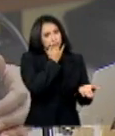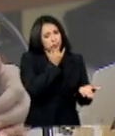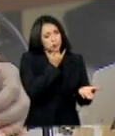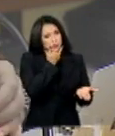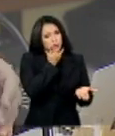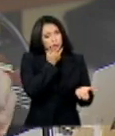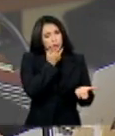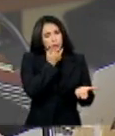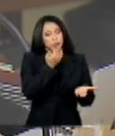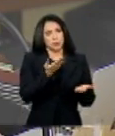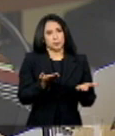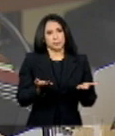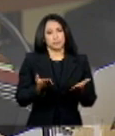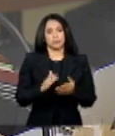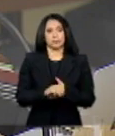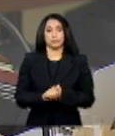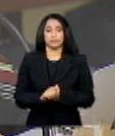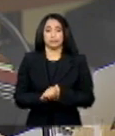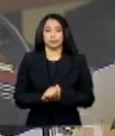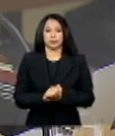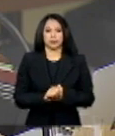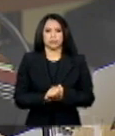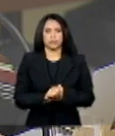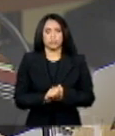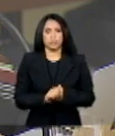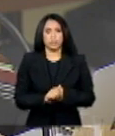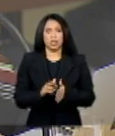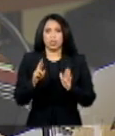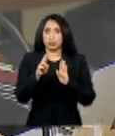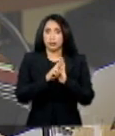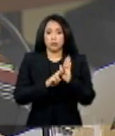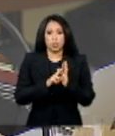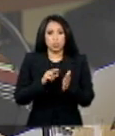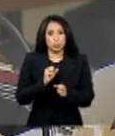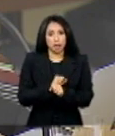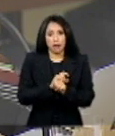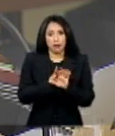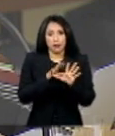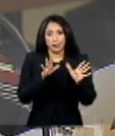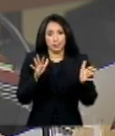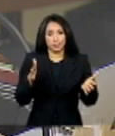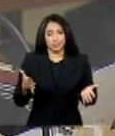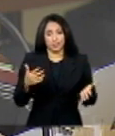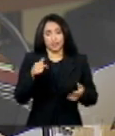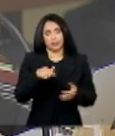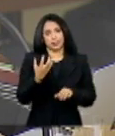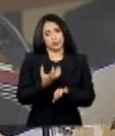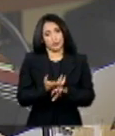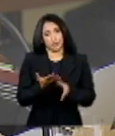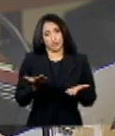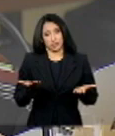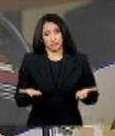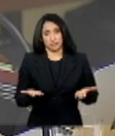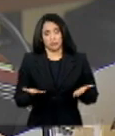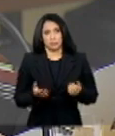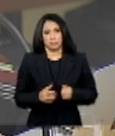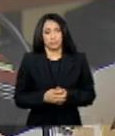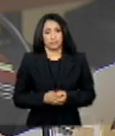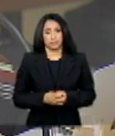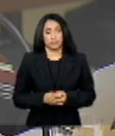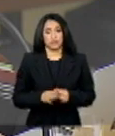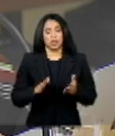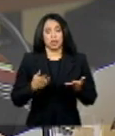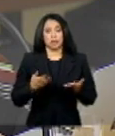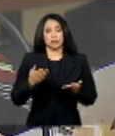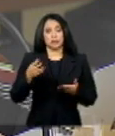waquim é que é uma normatização federal expressa nesta matéria e aí eu penso